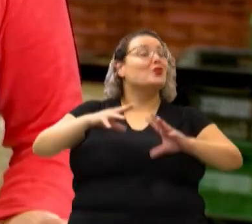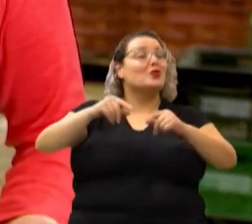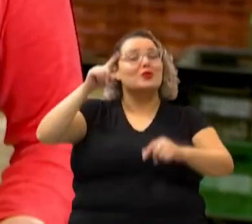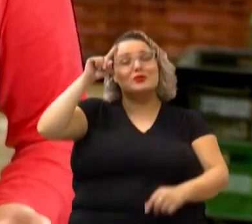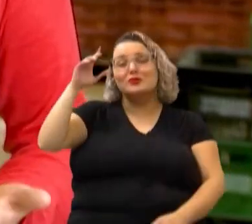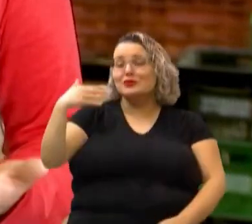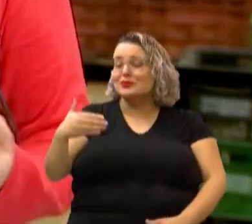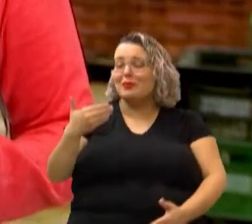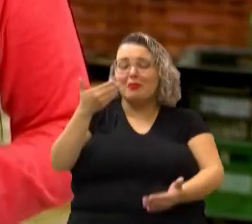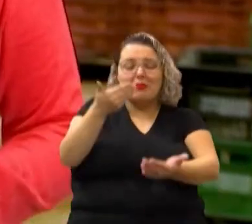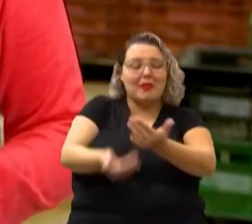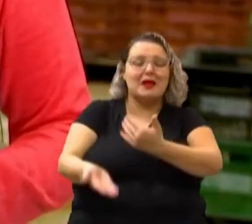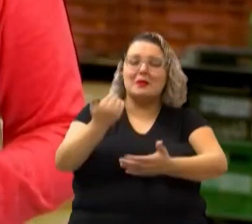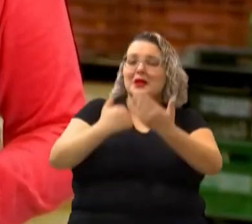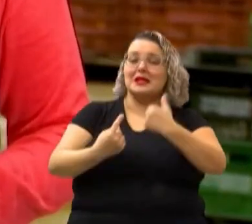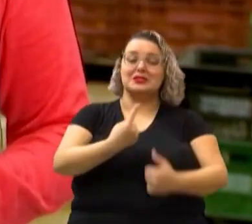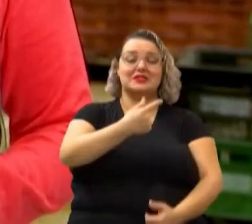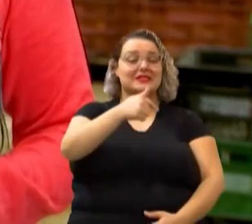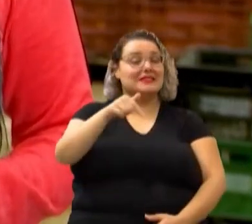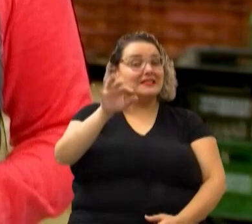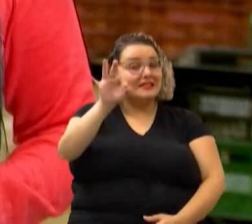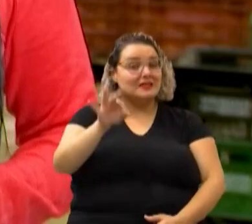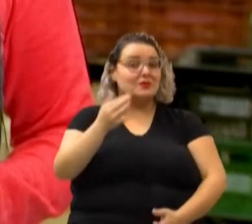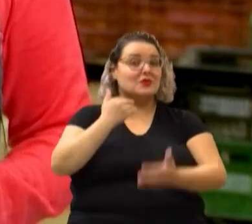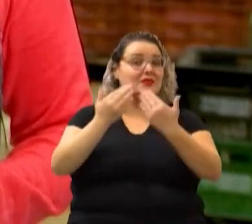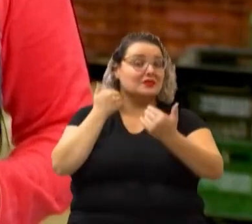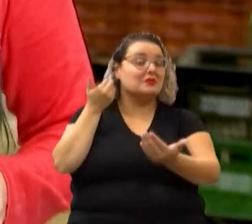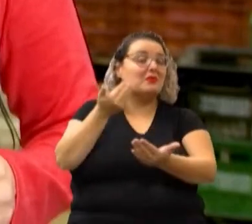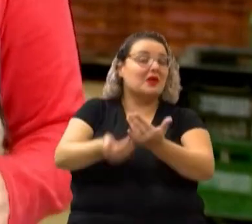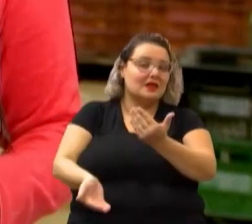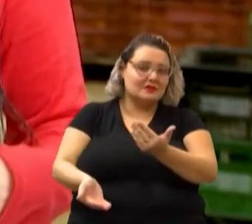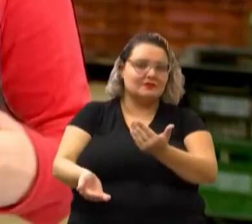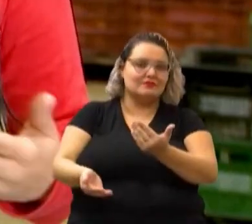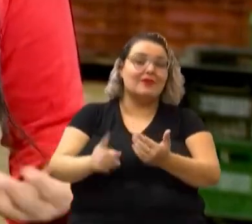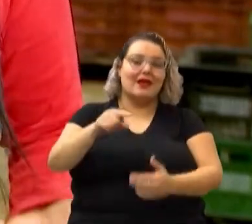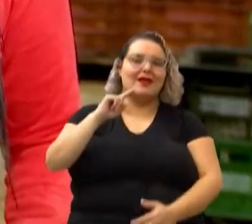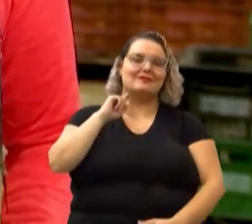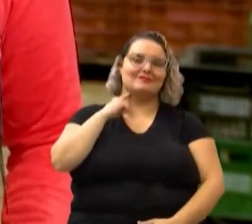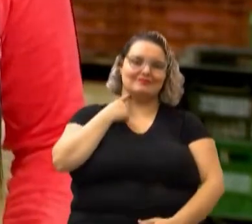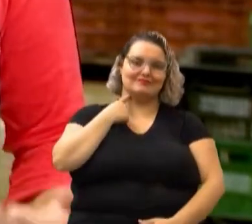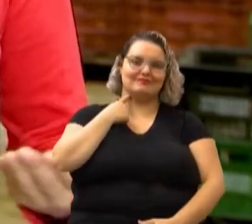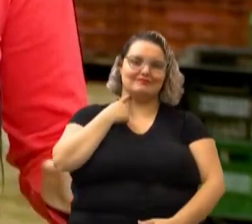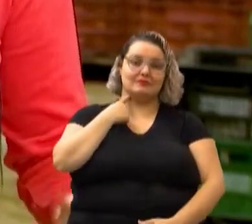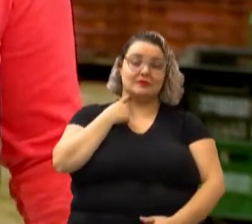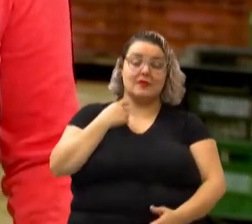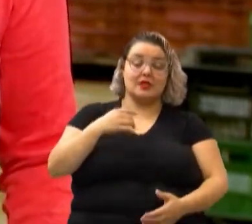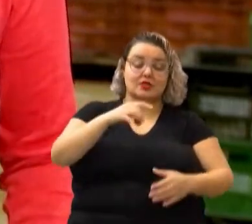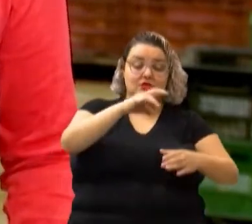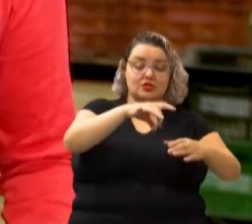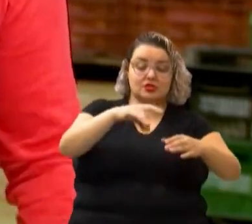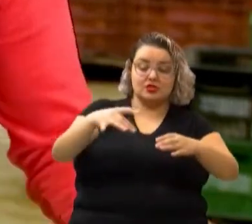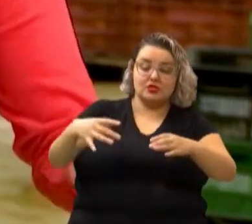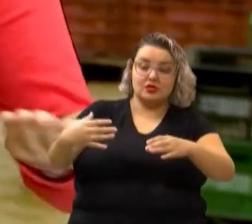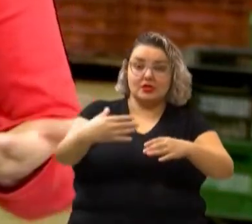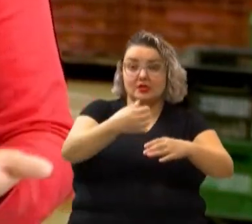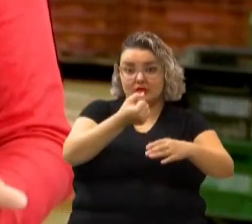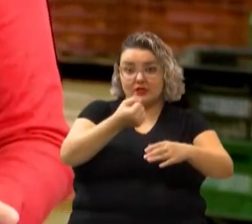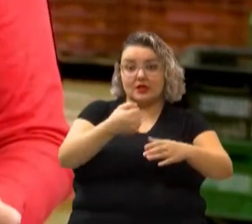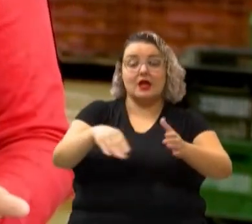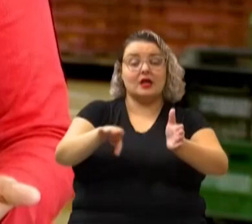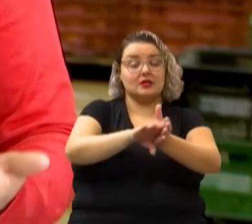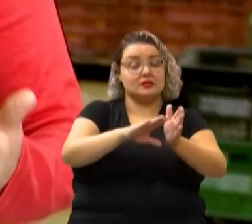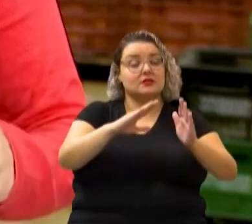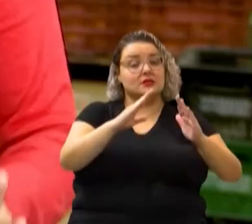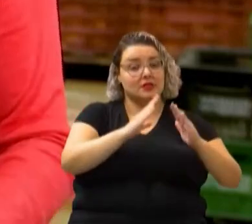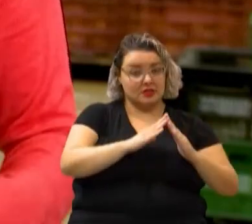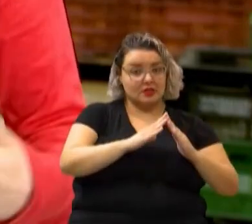todos os dias. Segundo a ONU, 17% desses alimentos vão parar no lixo, desde a colheita, a chegada